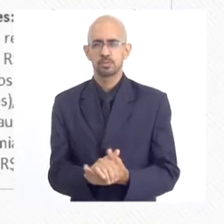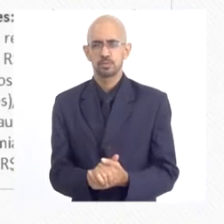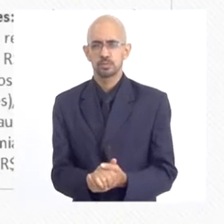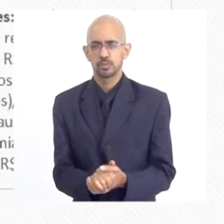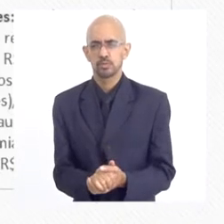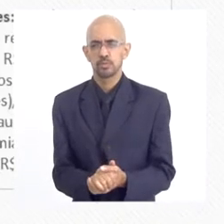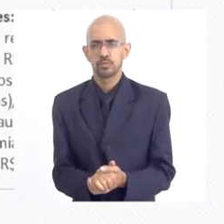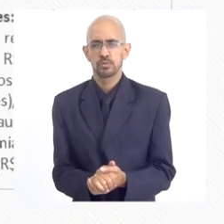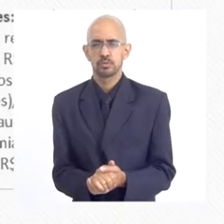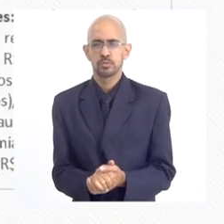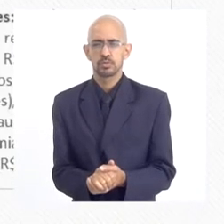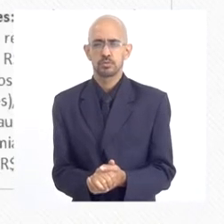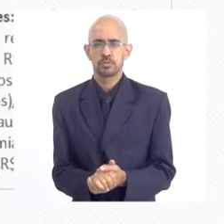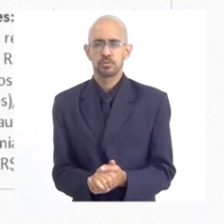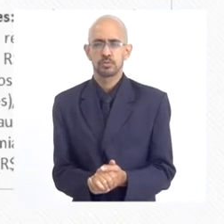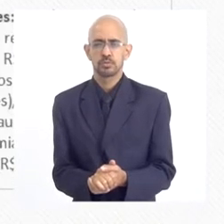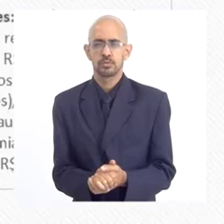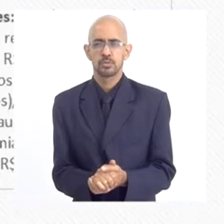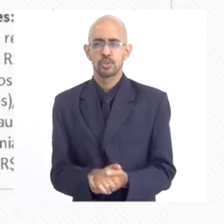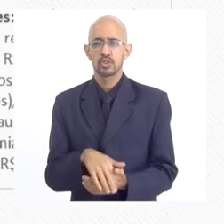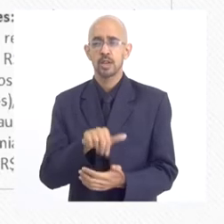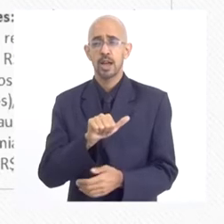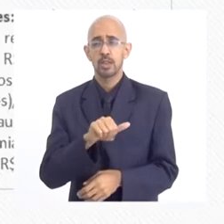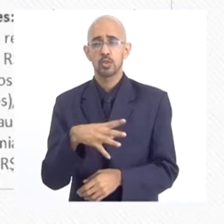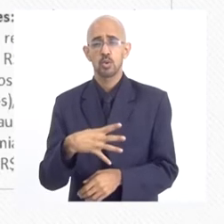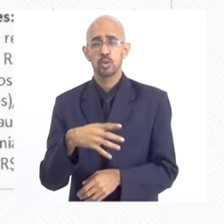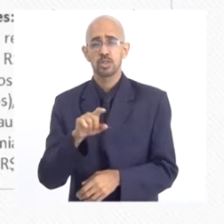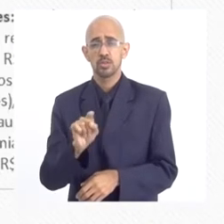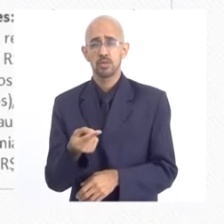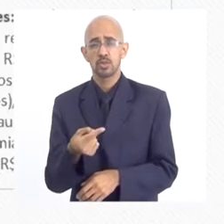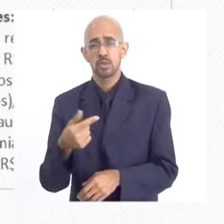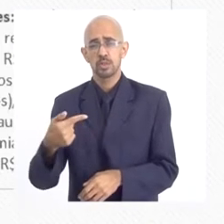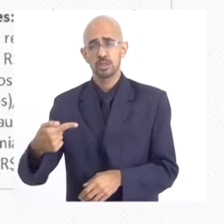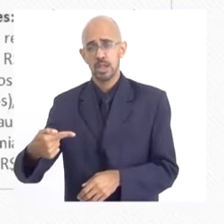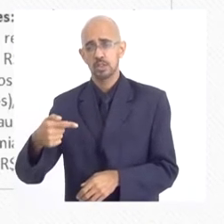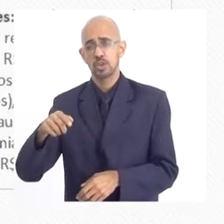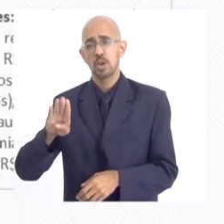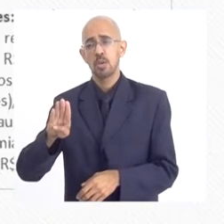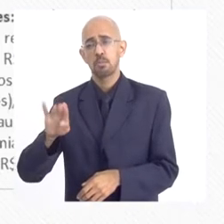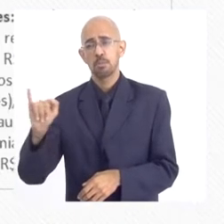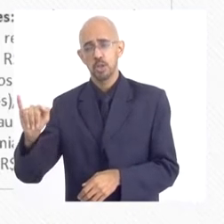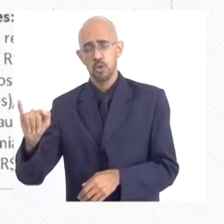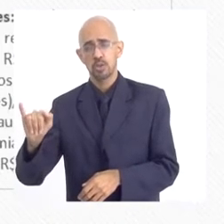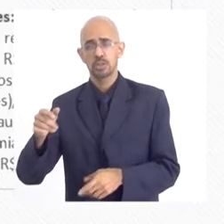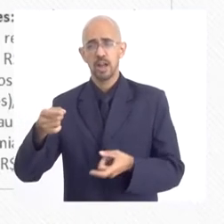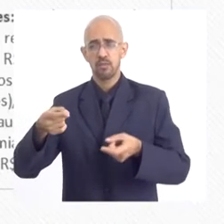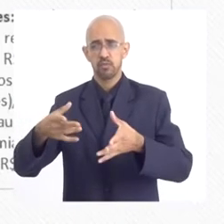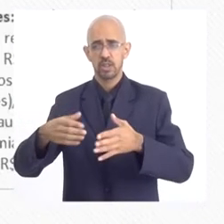da entrada em agosto dos 14,7 bilhões com a concessão da SEDAE.